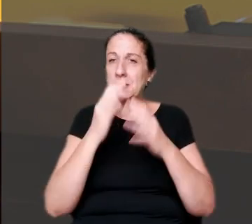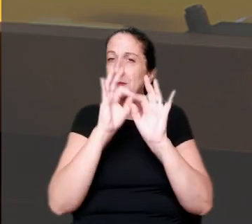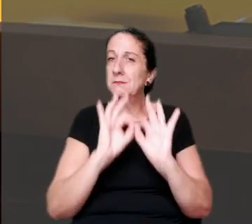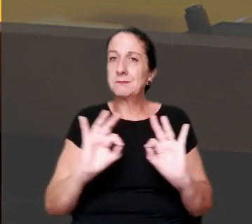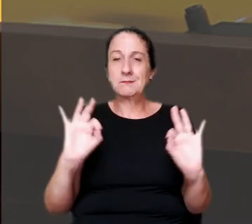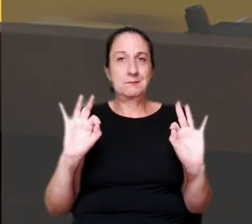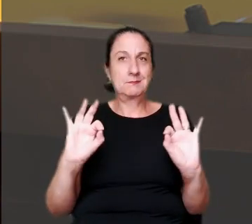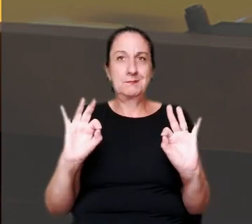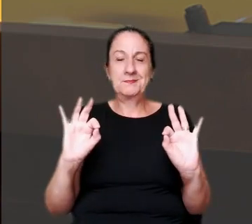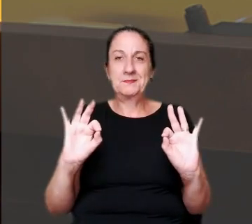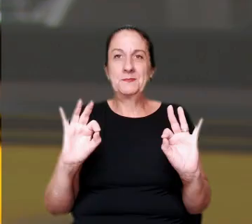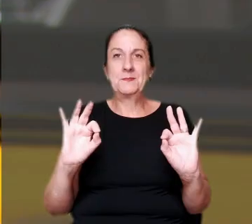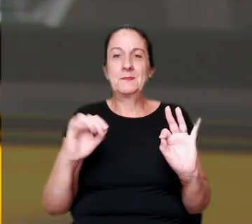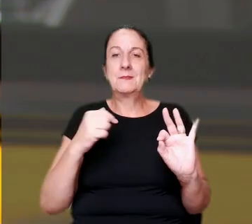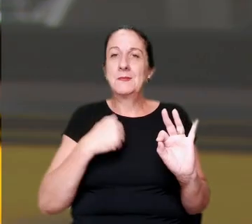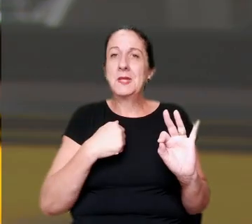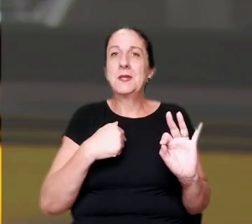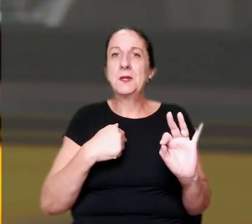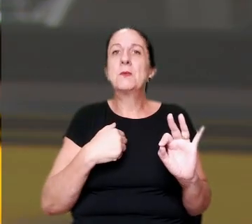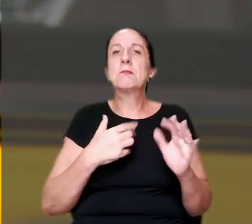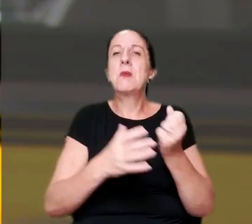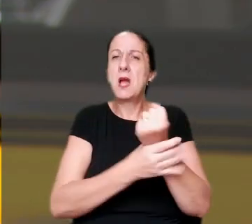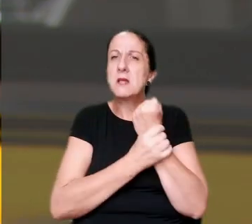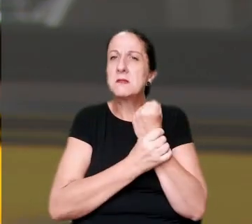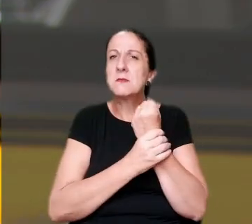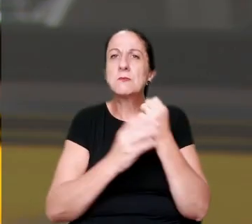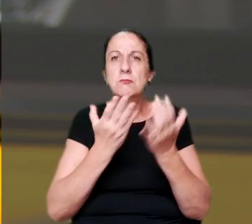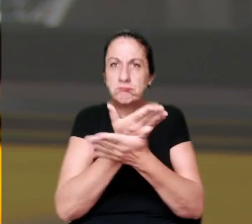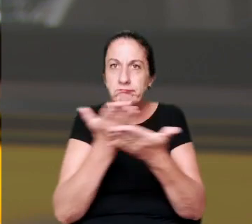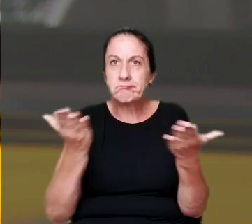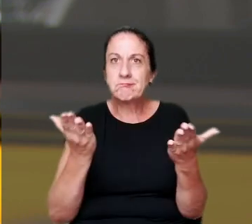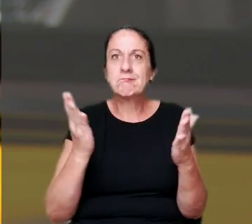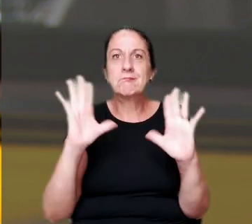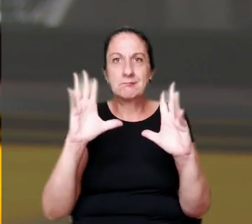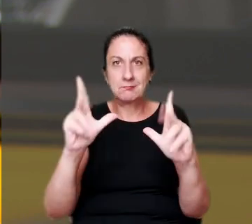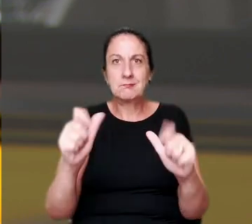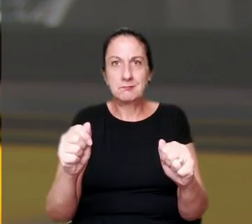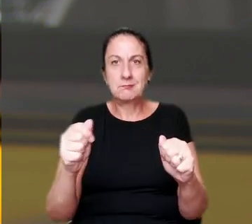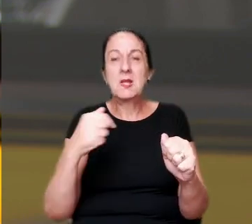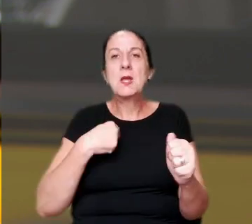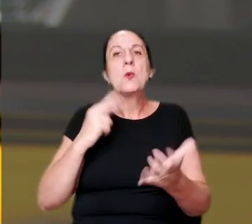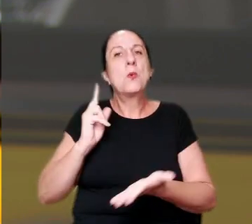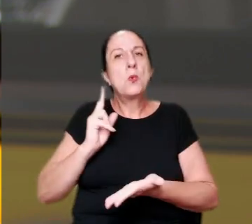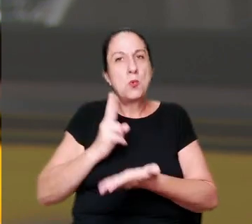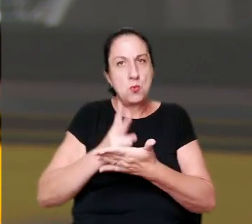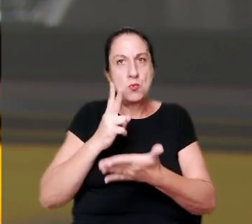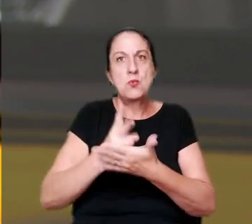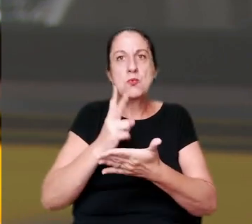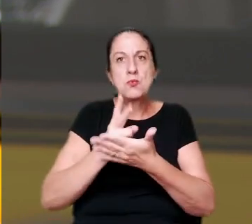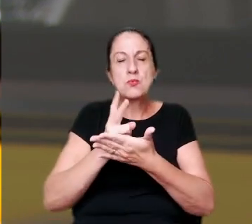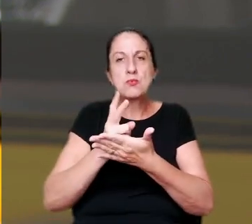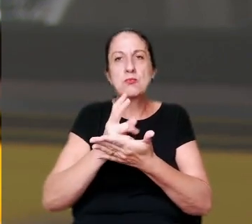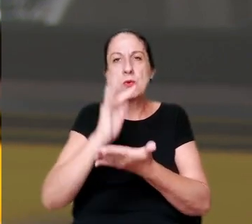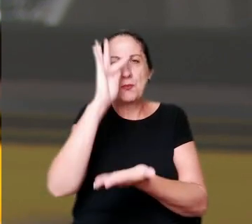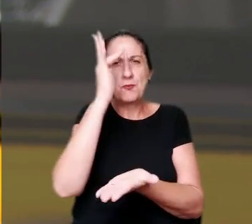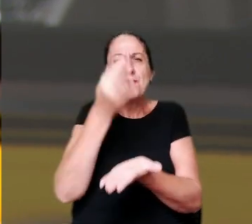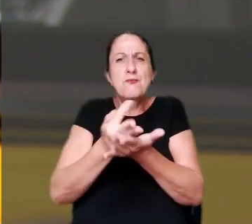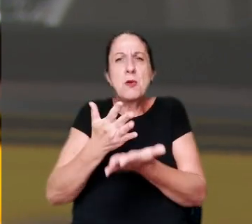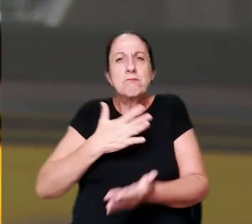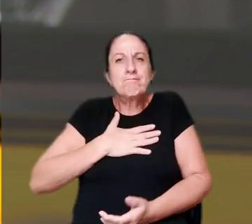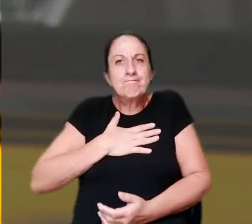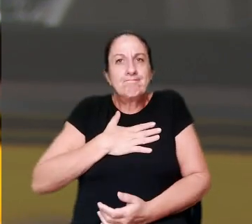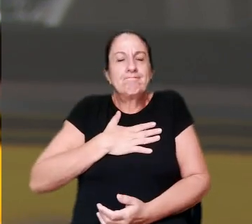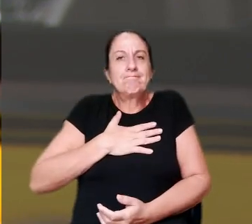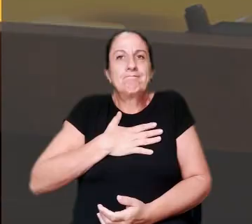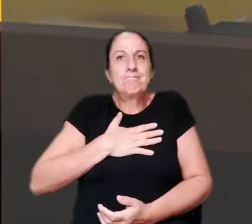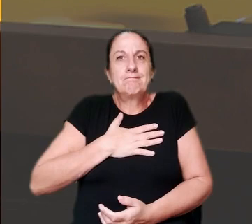comecei simplesmente dizendo assim, eu asseguro a todos os senhores que eu continuo fiel a